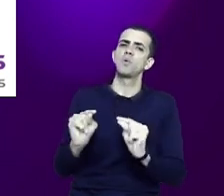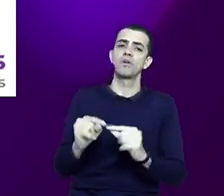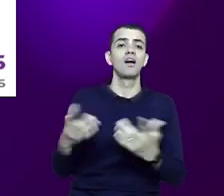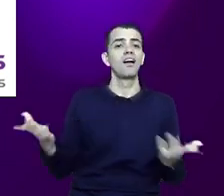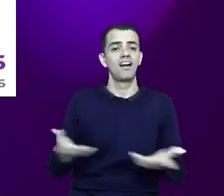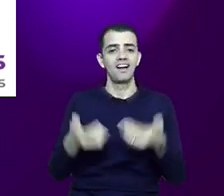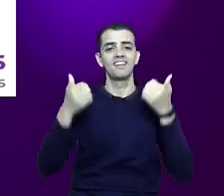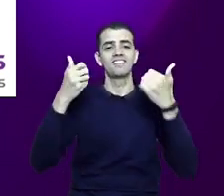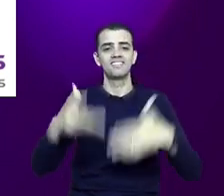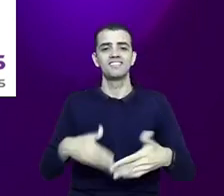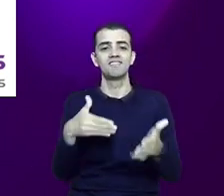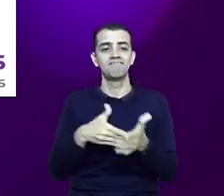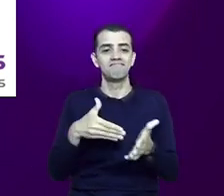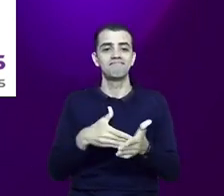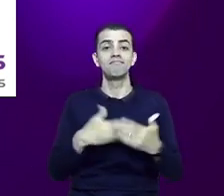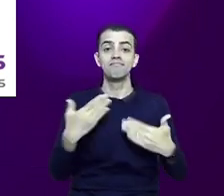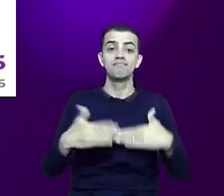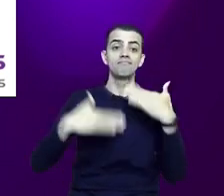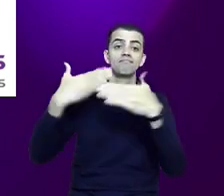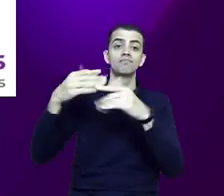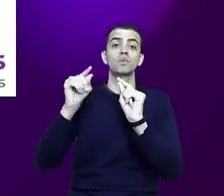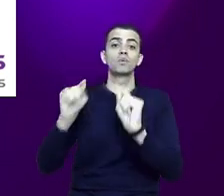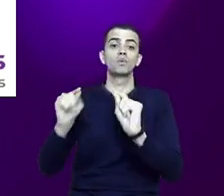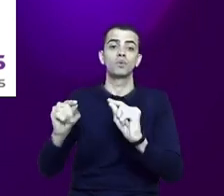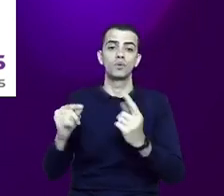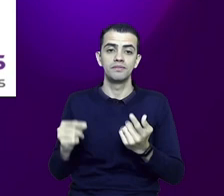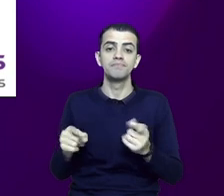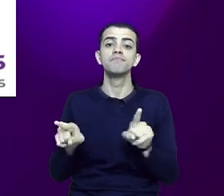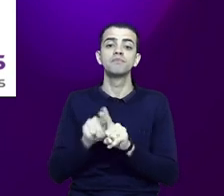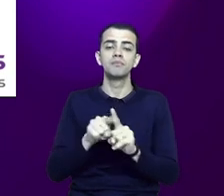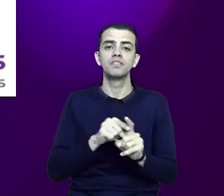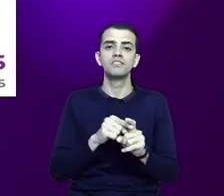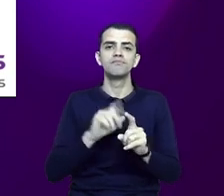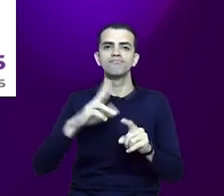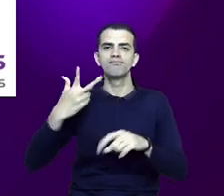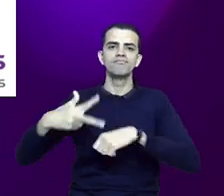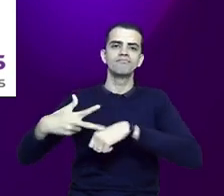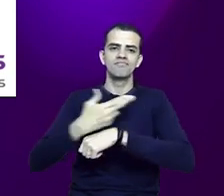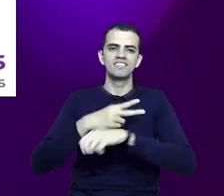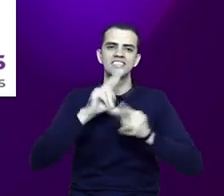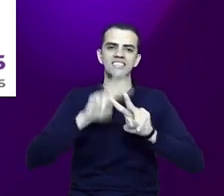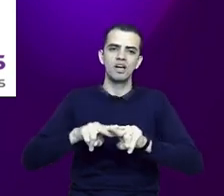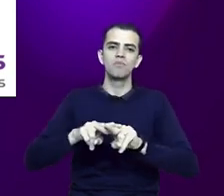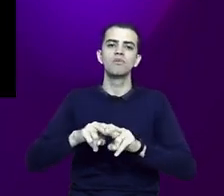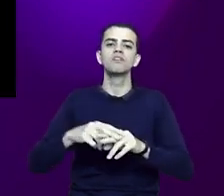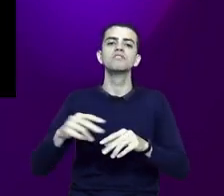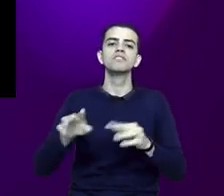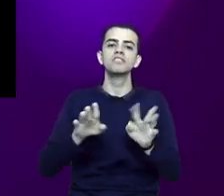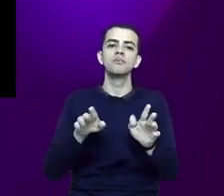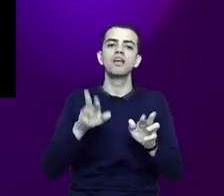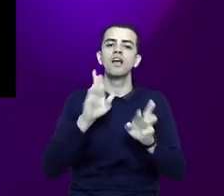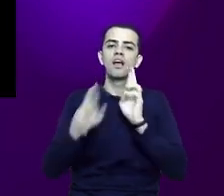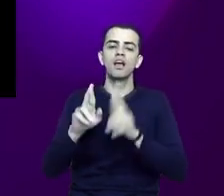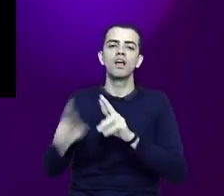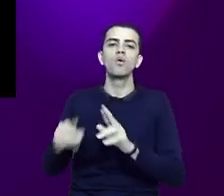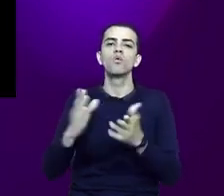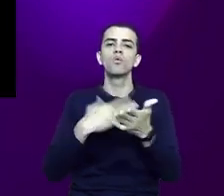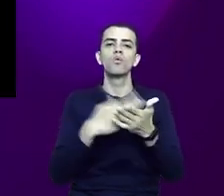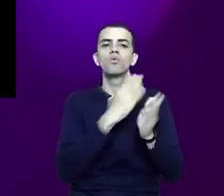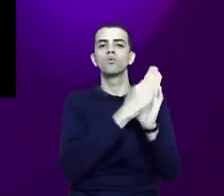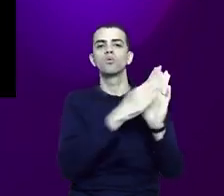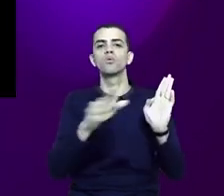percutânea, os avanços que a tecnologia está nos ajudando na cirurgia do trauma, quais são os targets da cirurgia navegada e os resultados que a gente tem na literatura até o